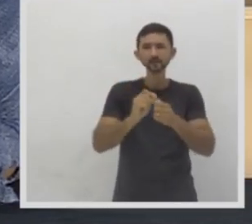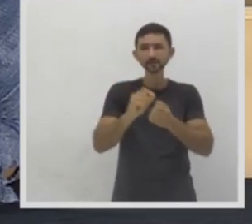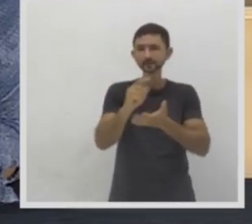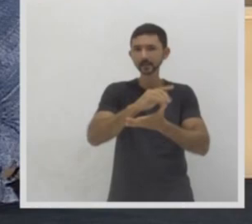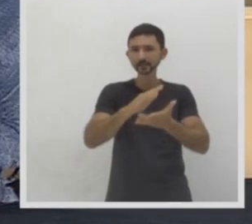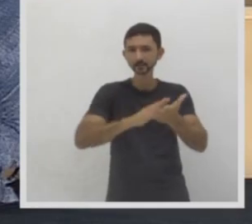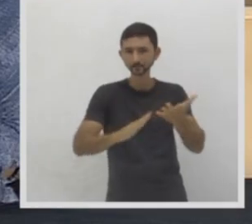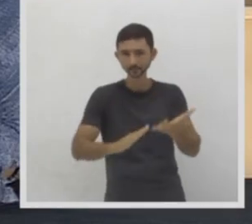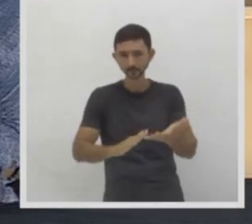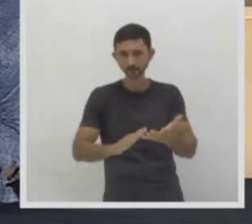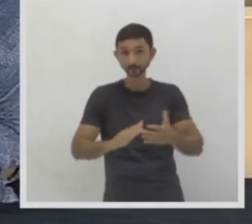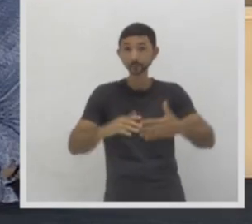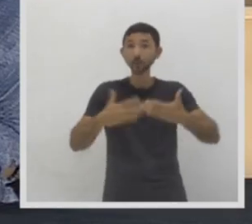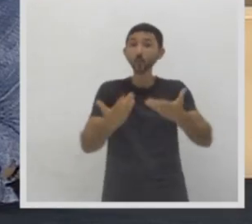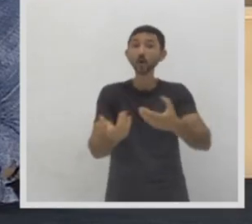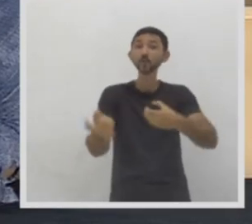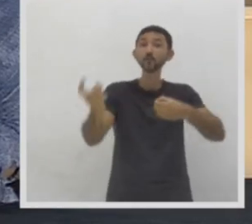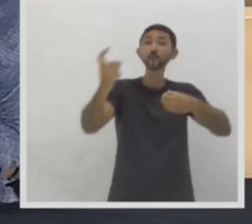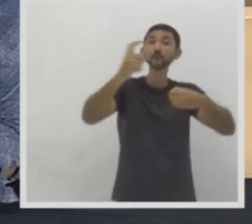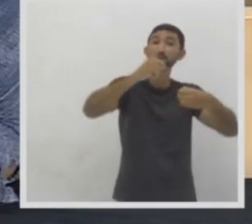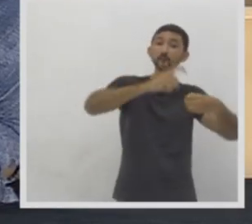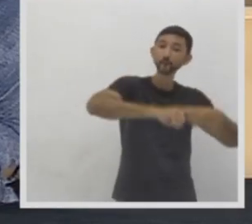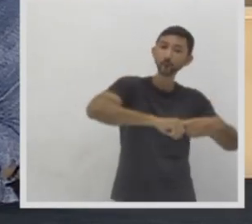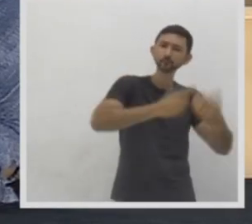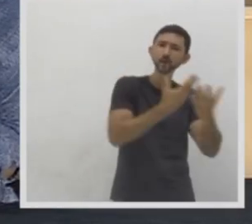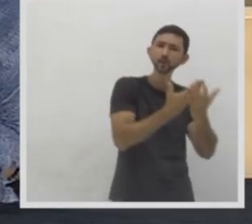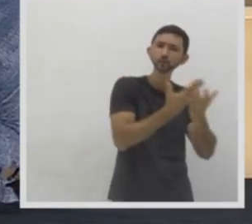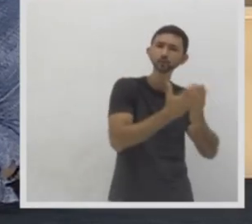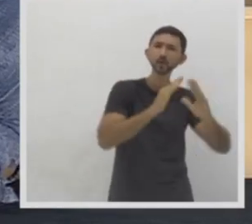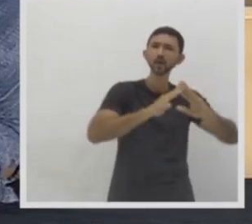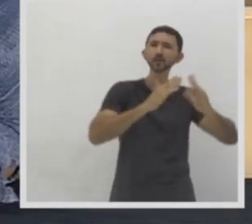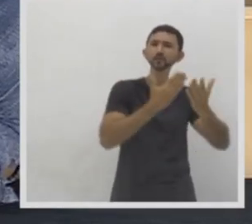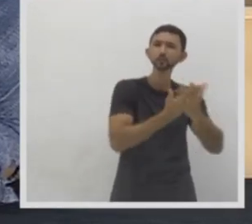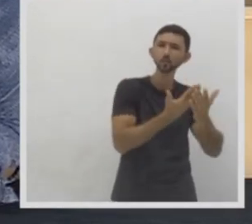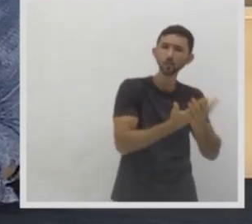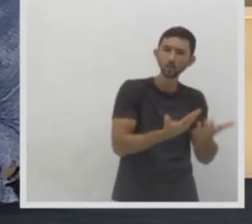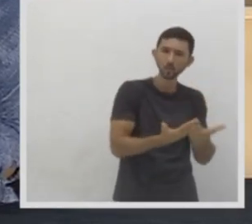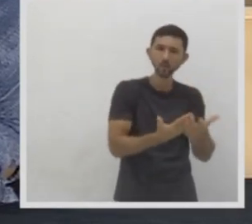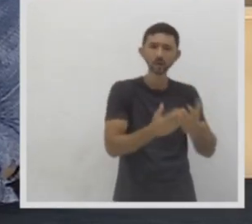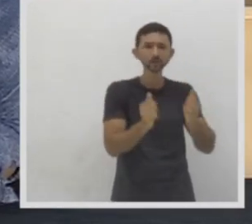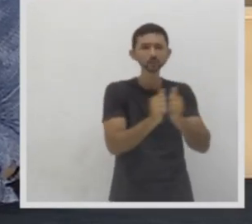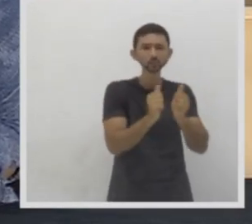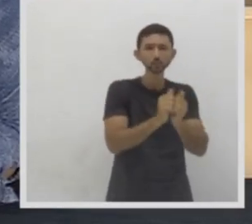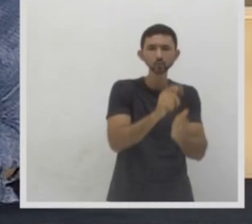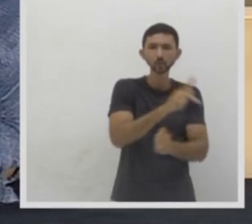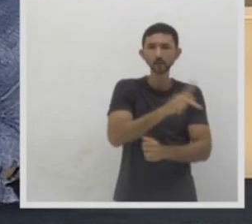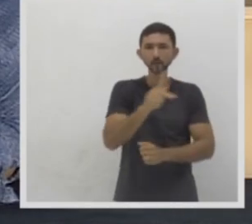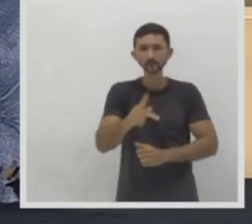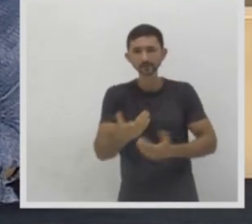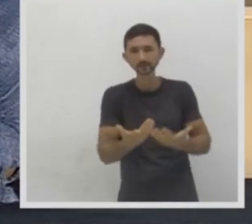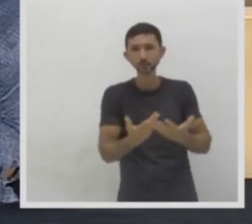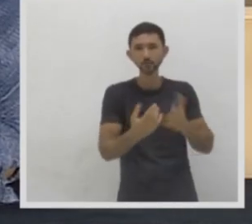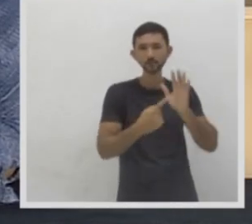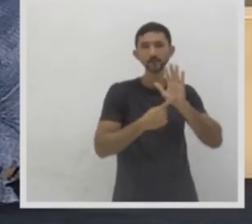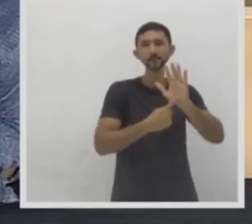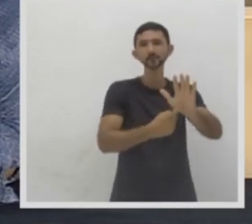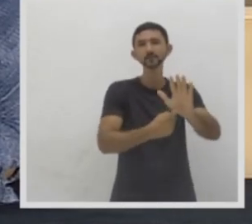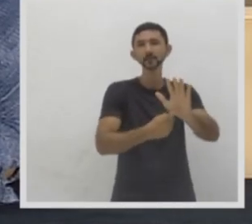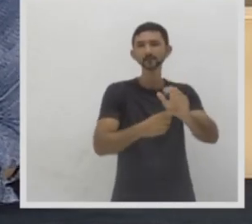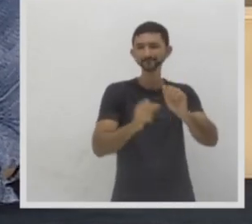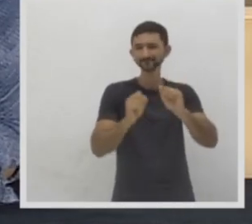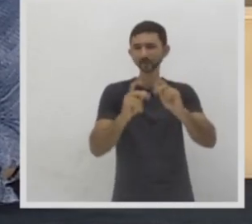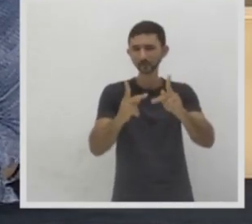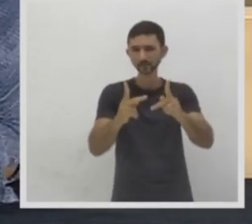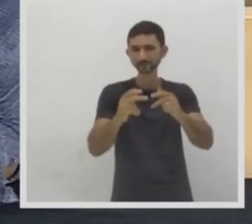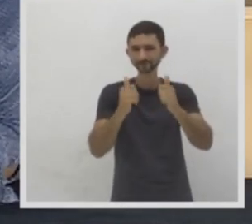você voltar para a sua escola, com a sua professora ou com seu professor, você vai poder mostrar o que você fez,